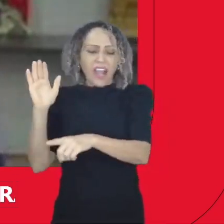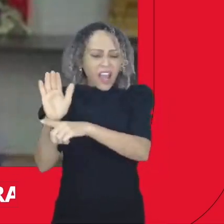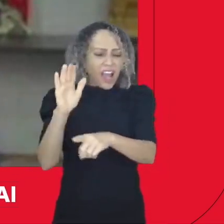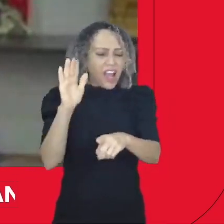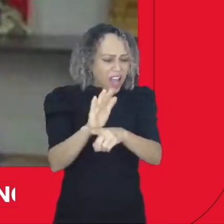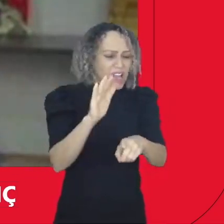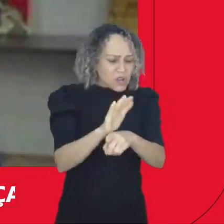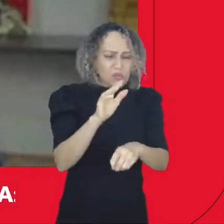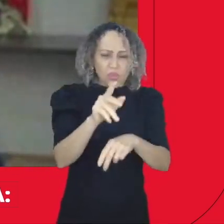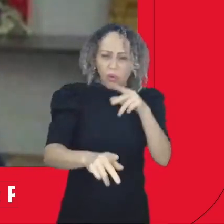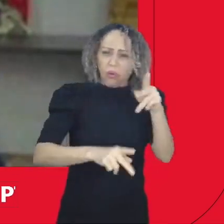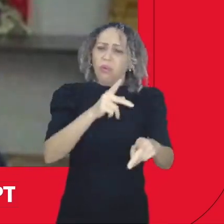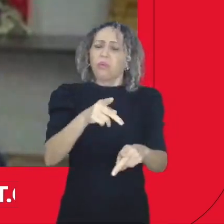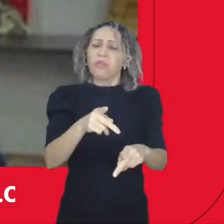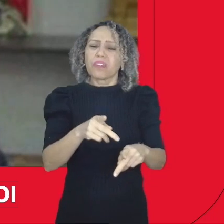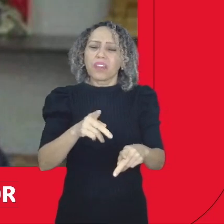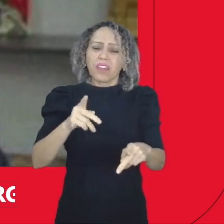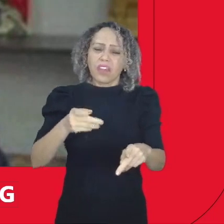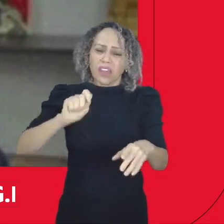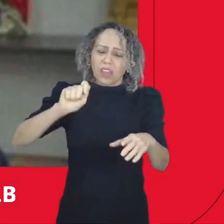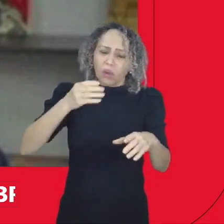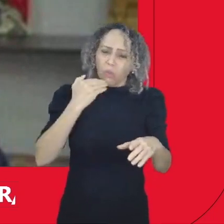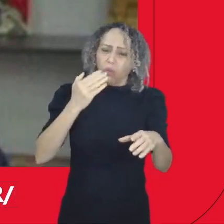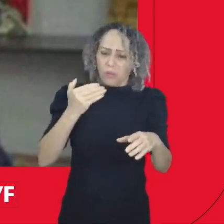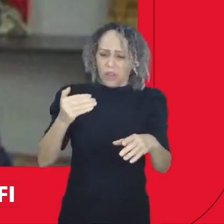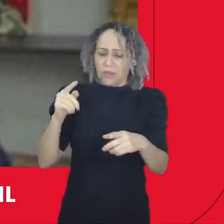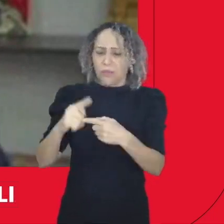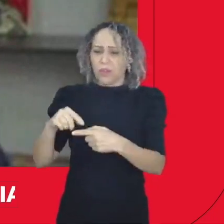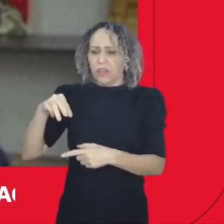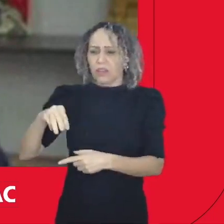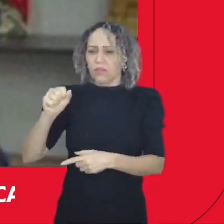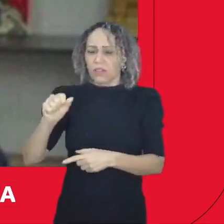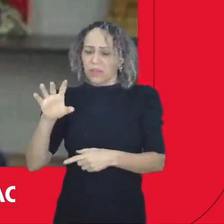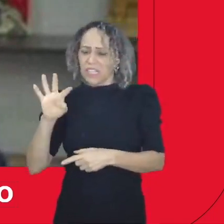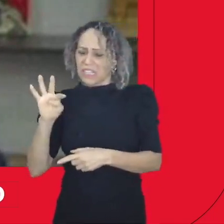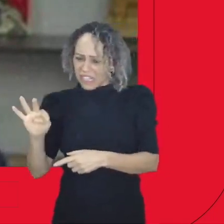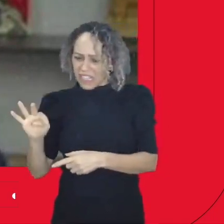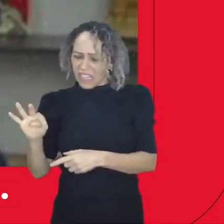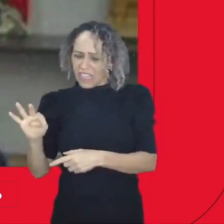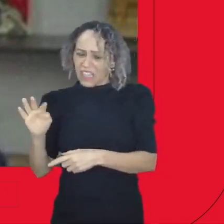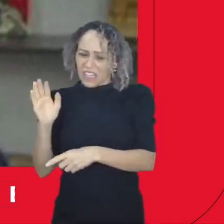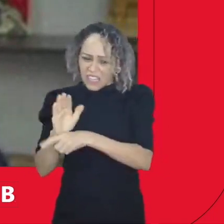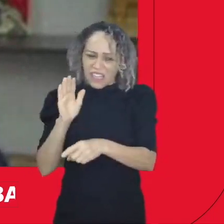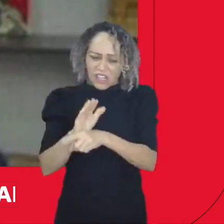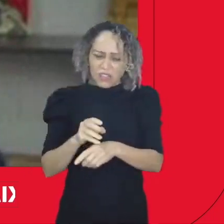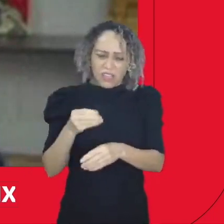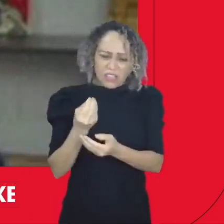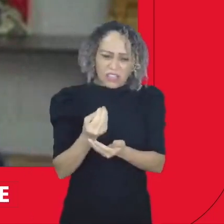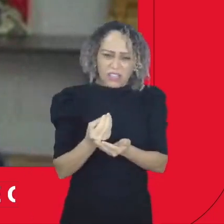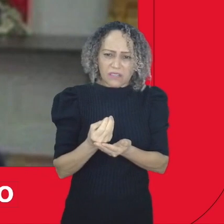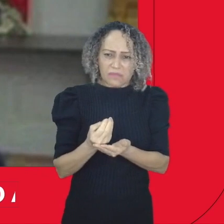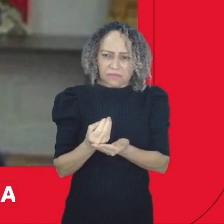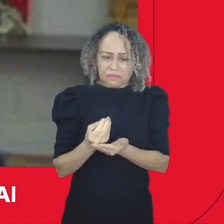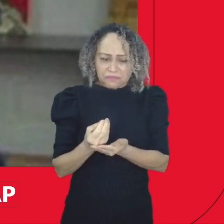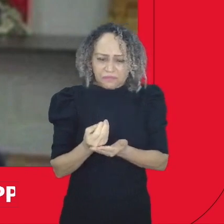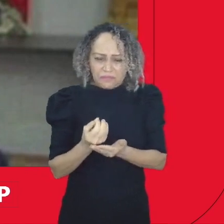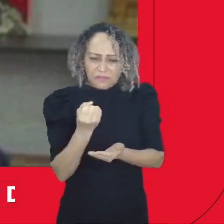campo, que levaram solidariedade para as periferias. Se eu tiver a honra de ser governador, Amanda, eu vou no primeiro dia do meu